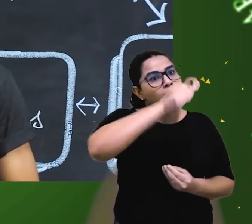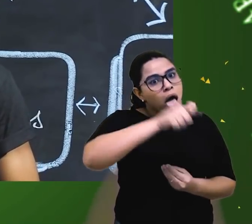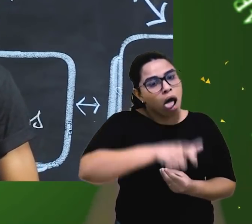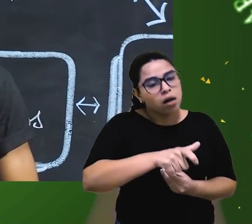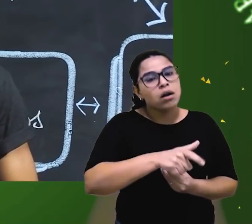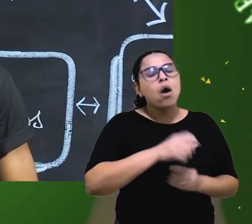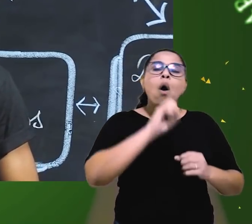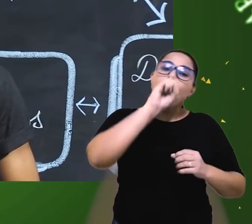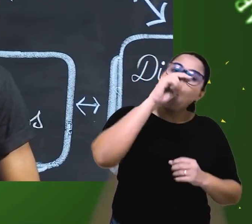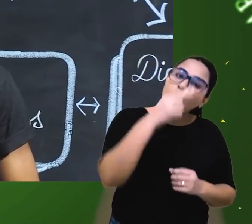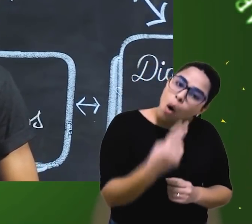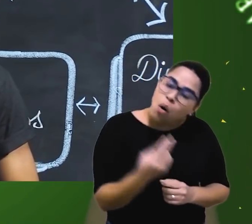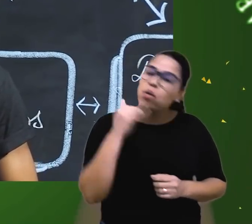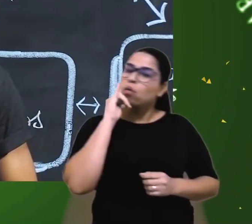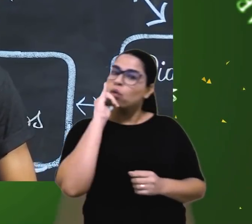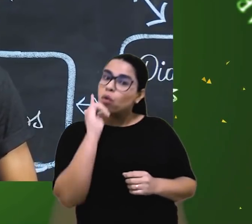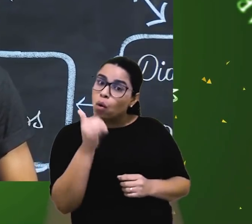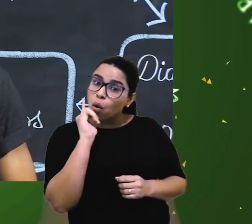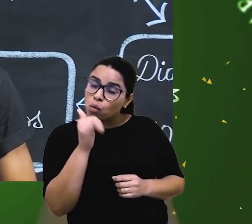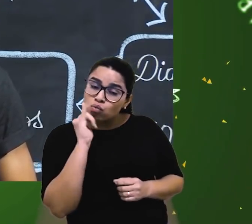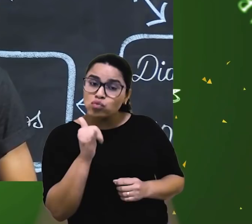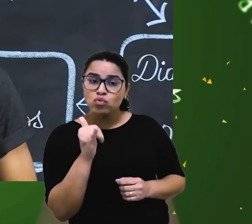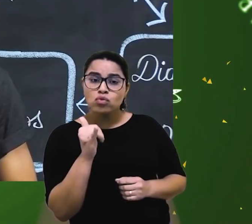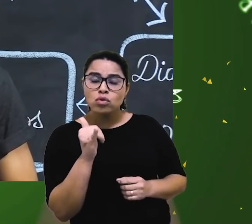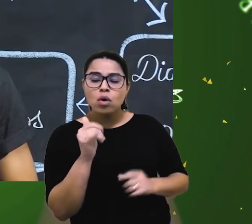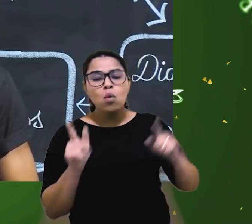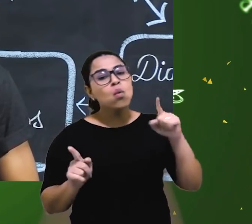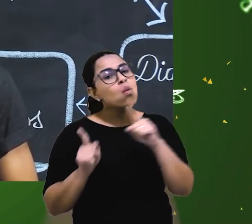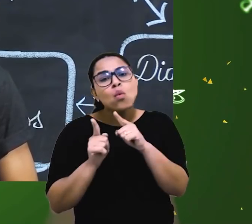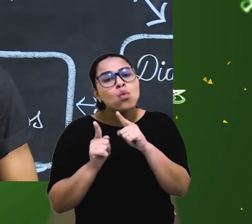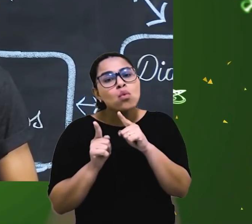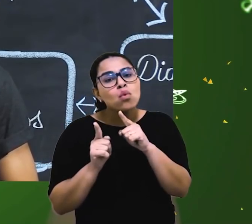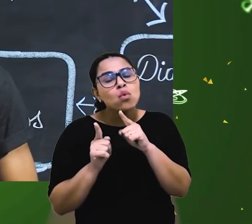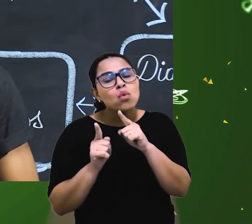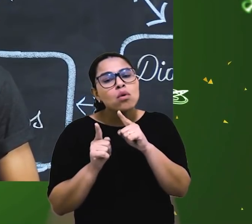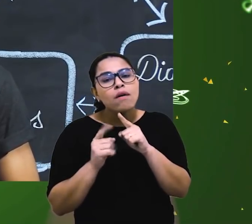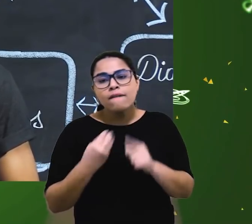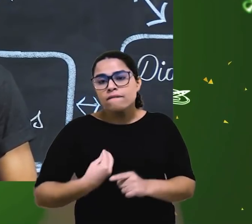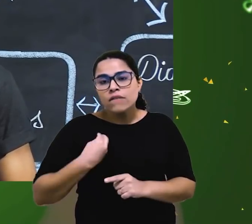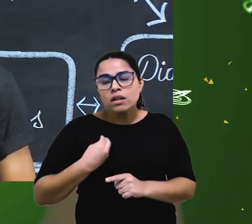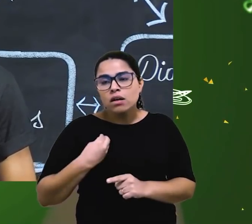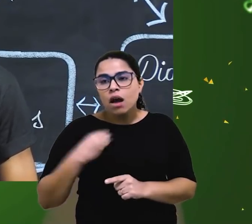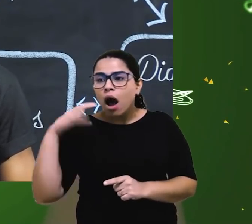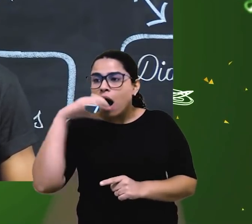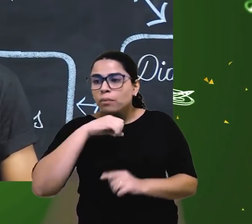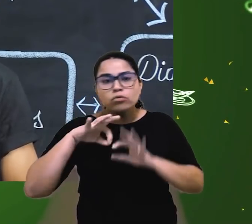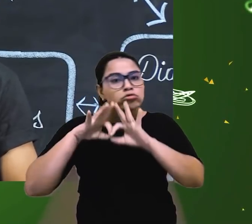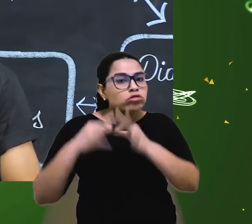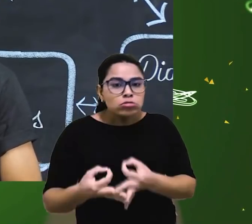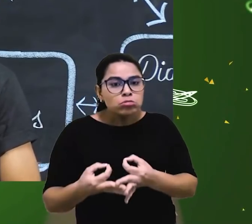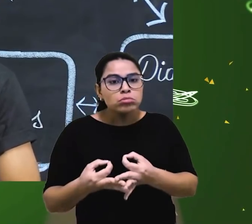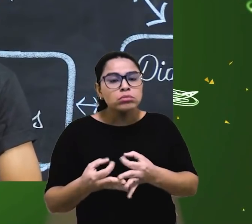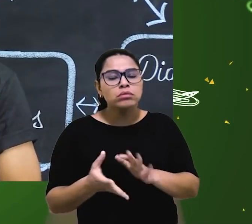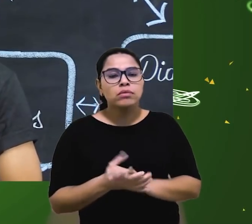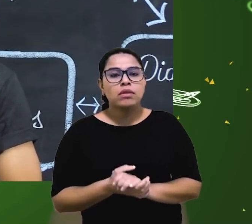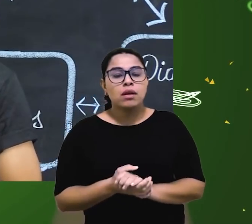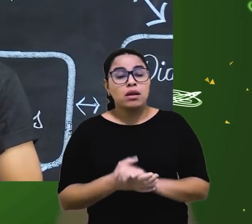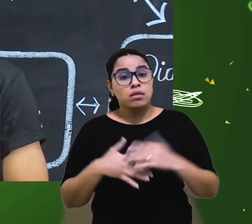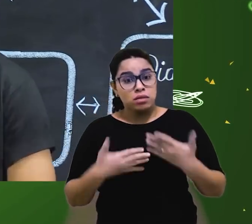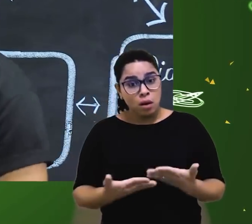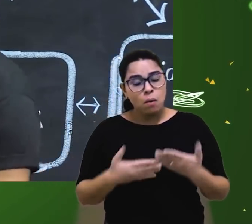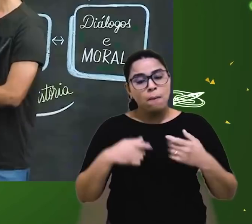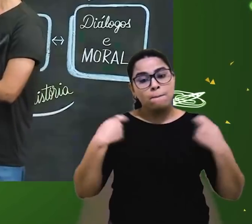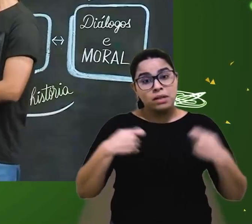muito curta, centralizada na experiência e na vida desta personagem. Então lembra disso, o conto centraliza, ele tem um núcleo narrativo muito